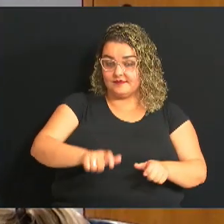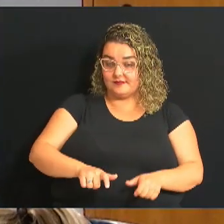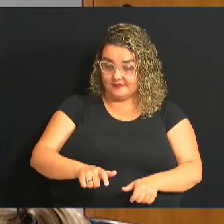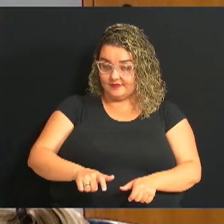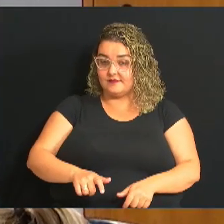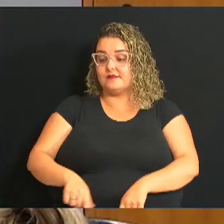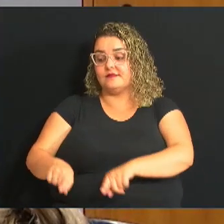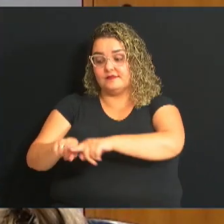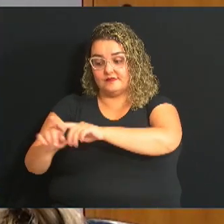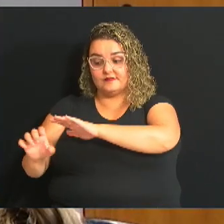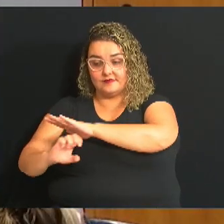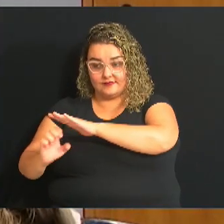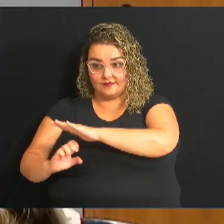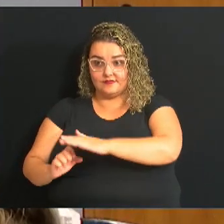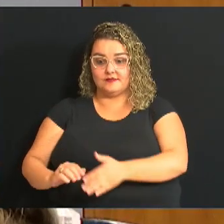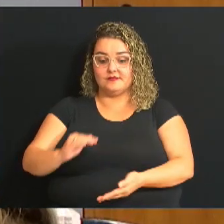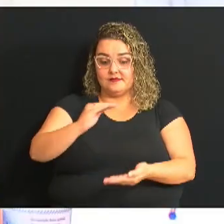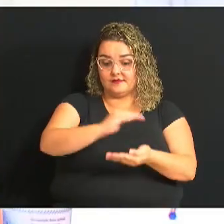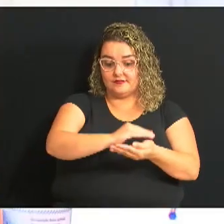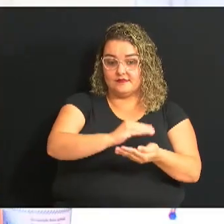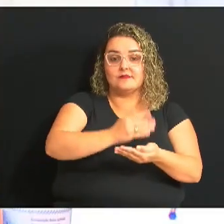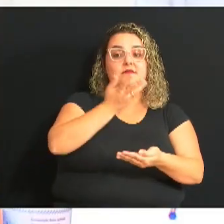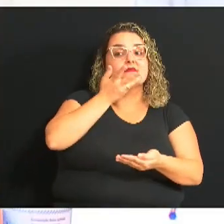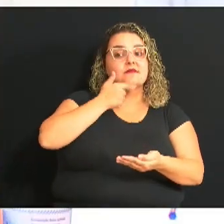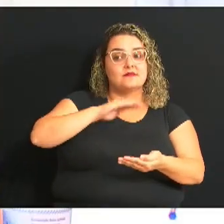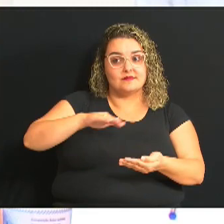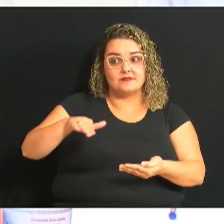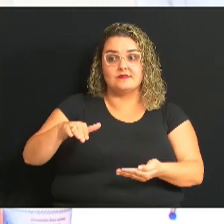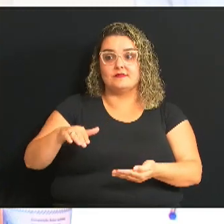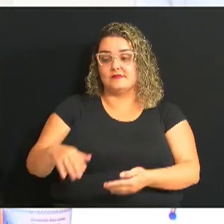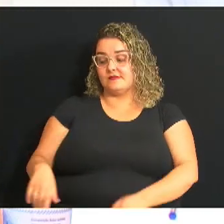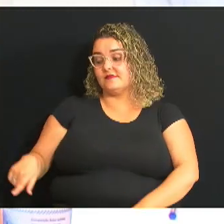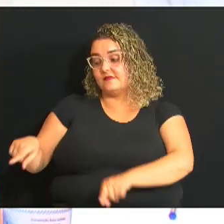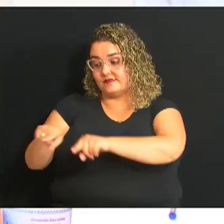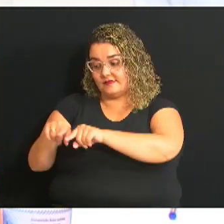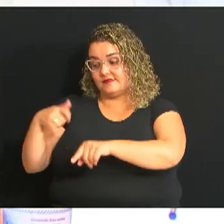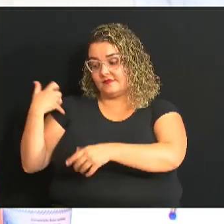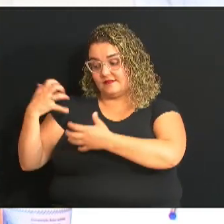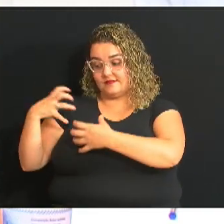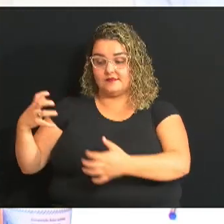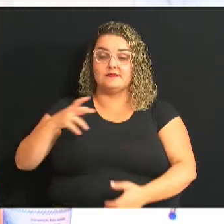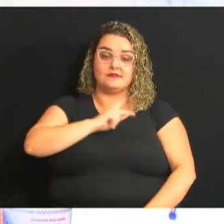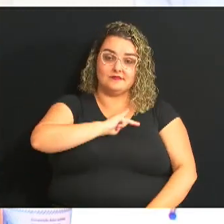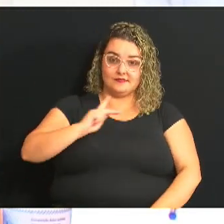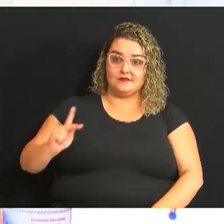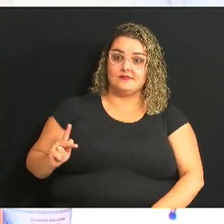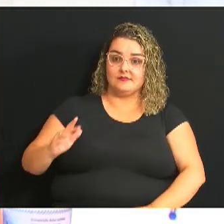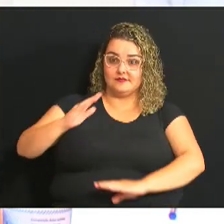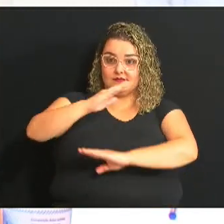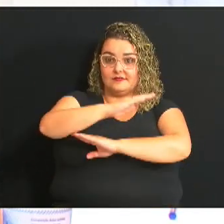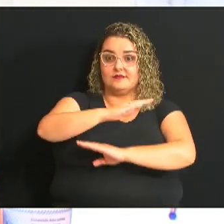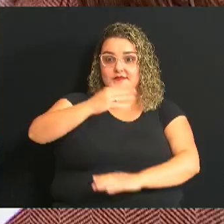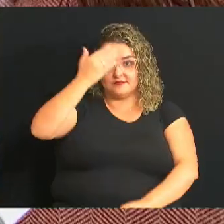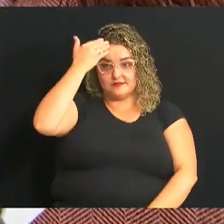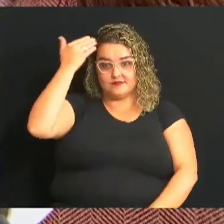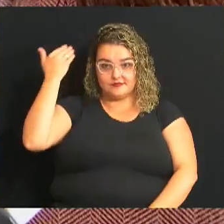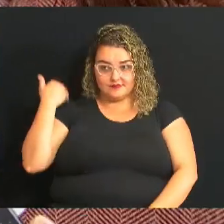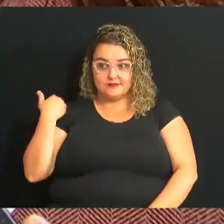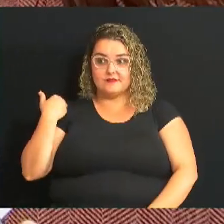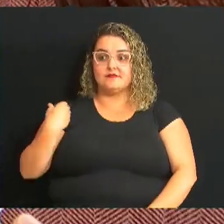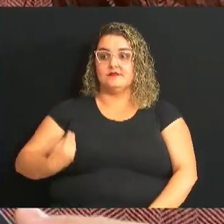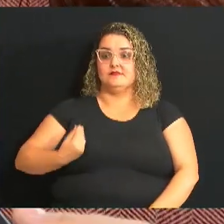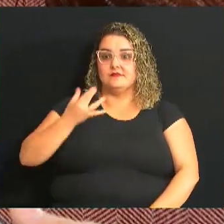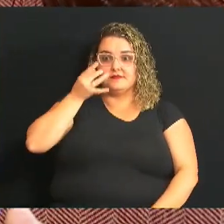os fundos municipais da criança e do idoso. A presidente da Câmara, Débora Palermo, esteve no lançamento da campanha. É